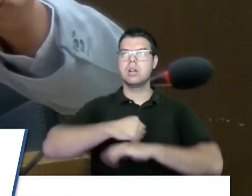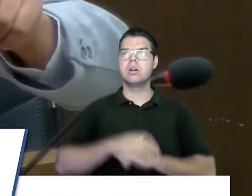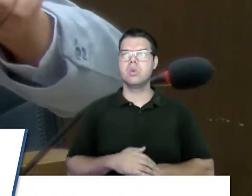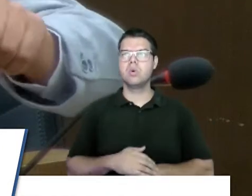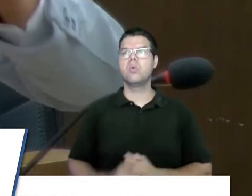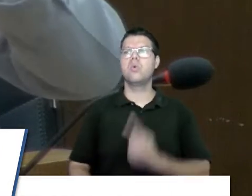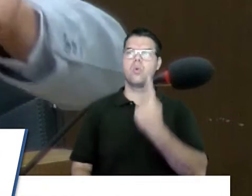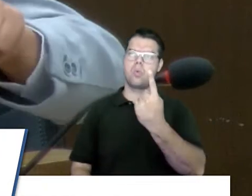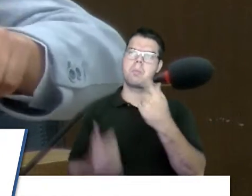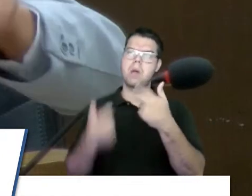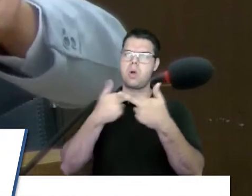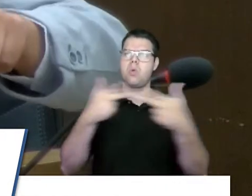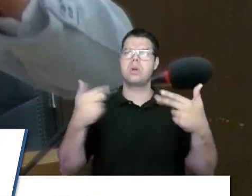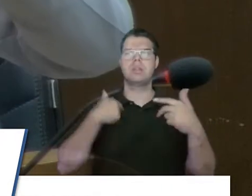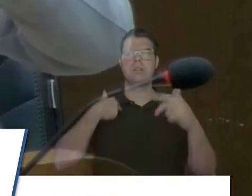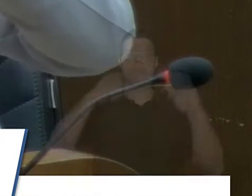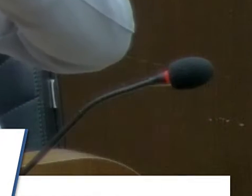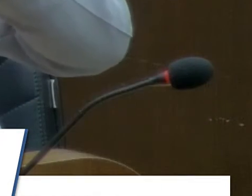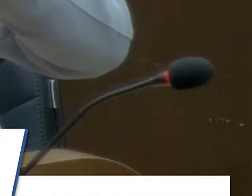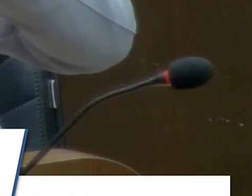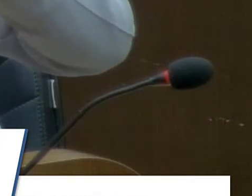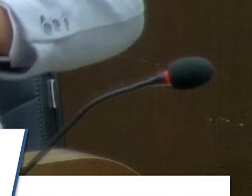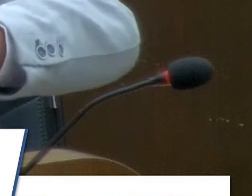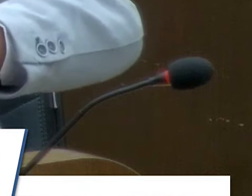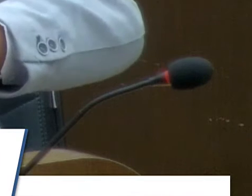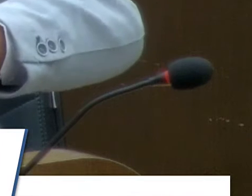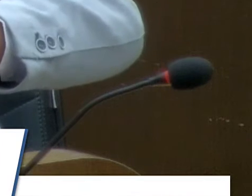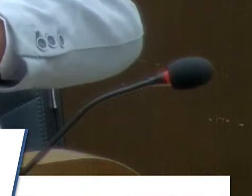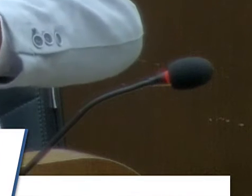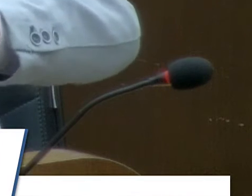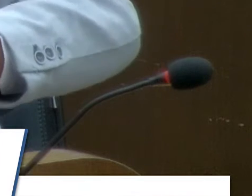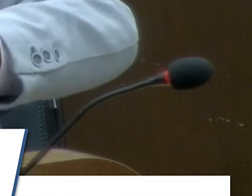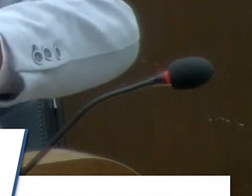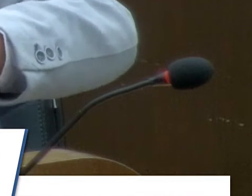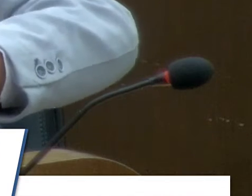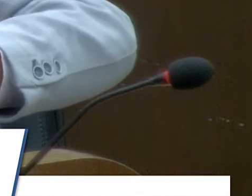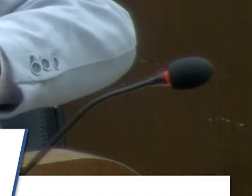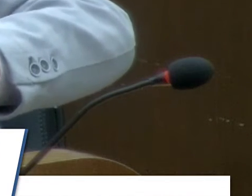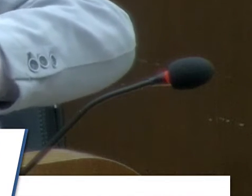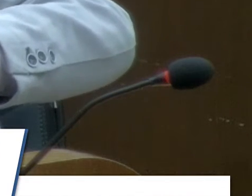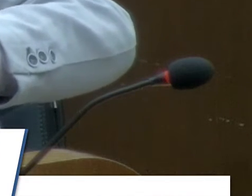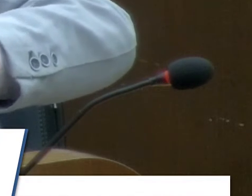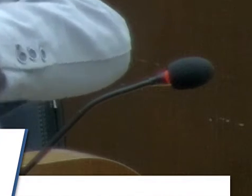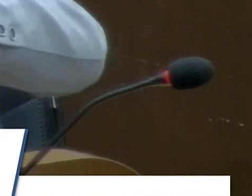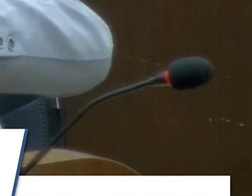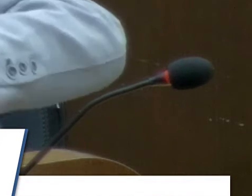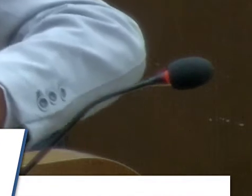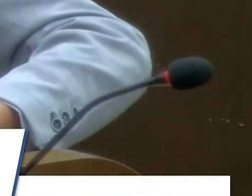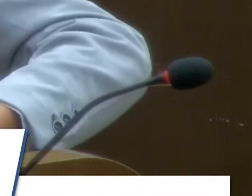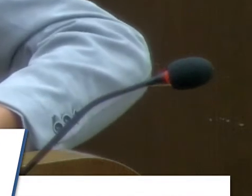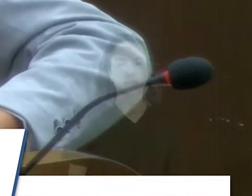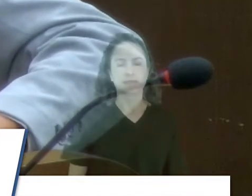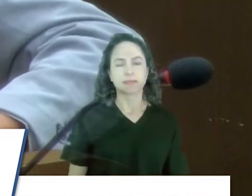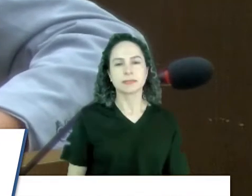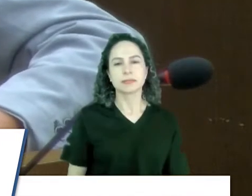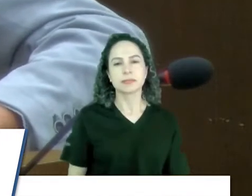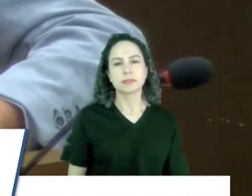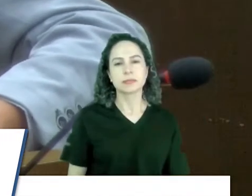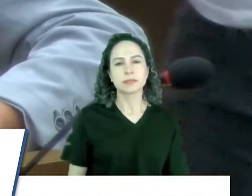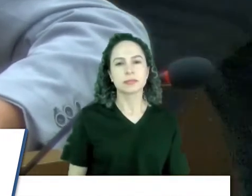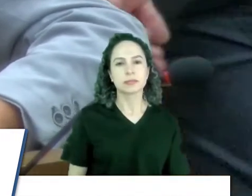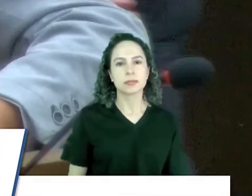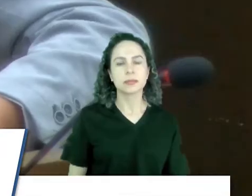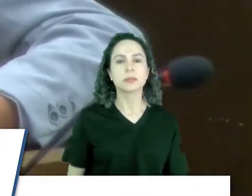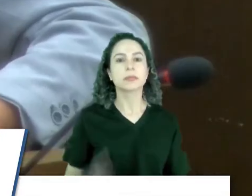ponto de interrogação é essa questão dos usuários da psiquiatria do hospital